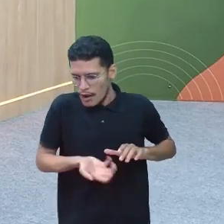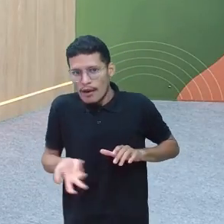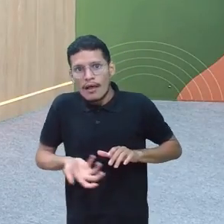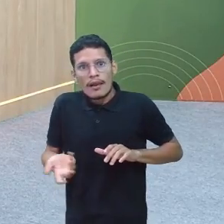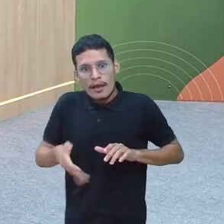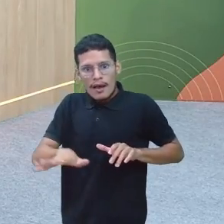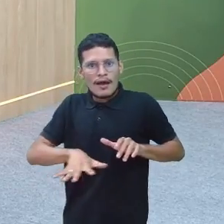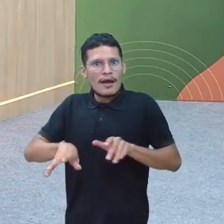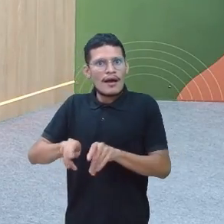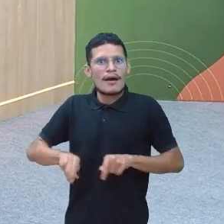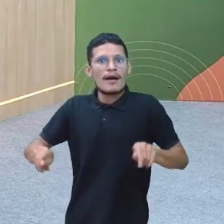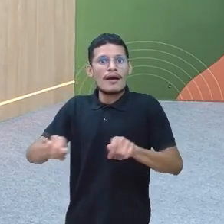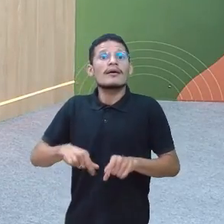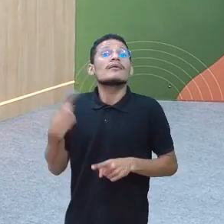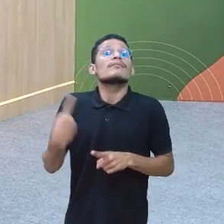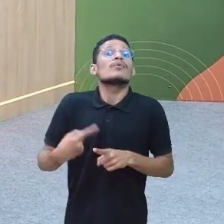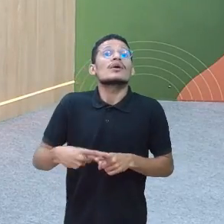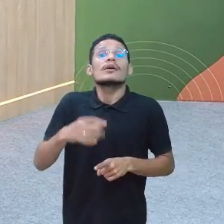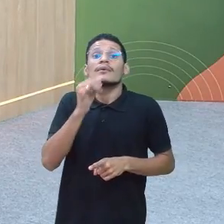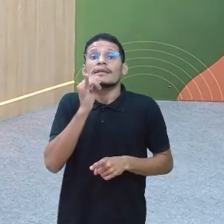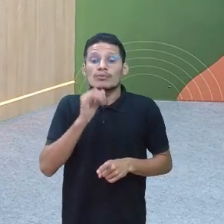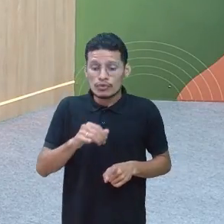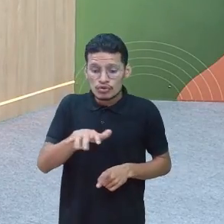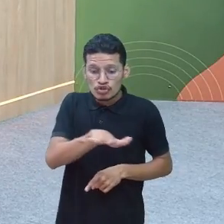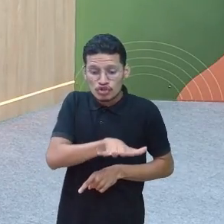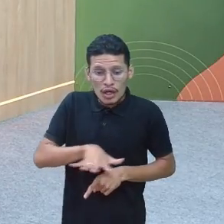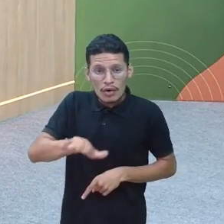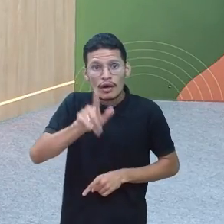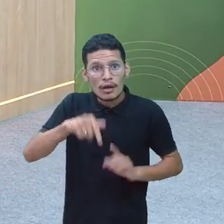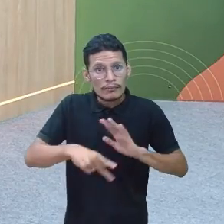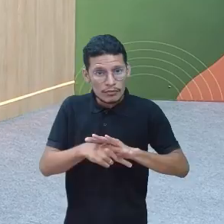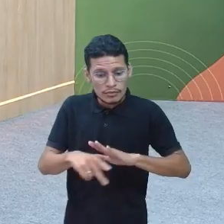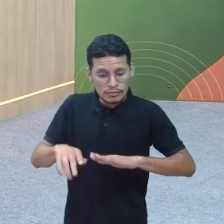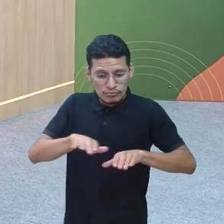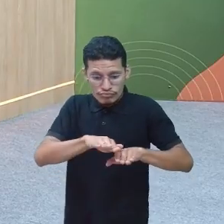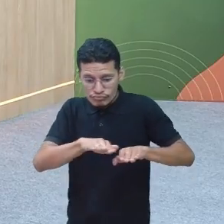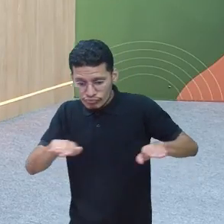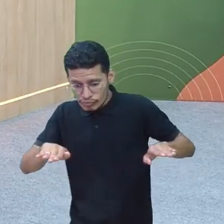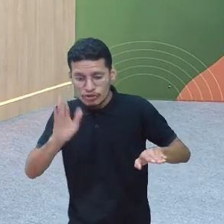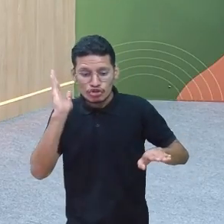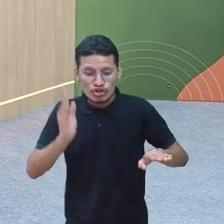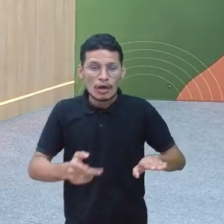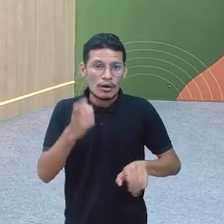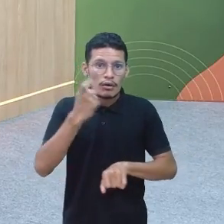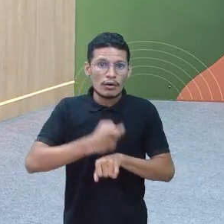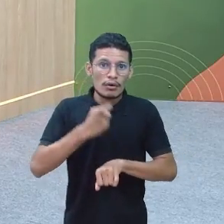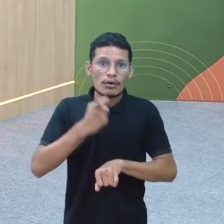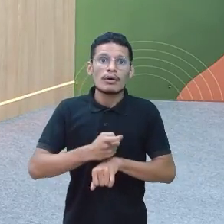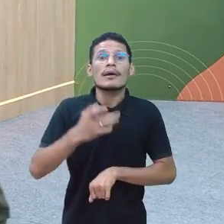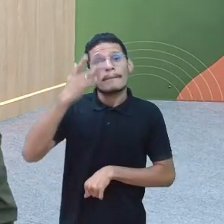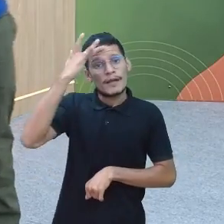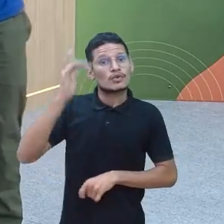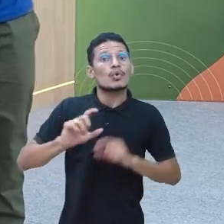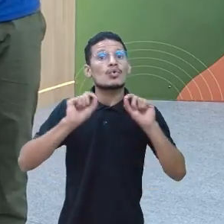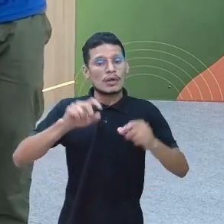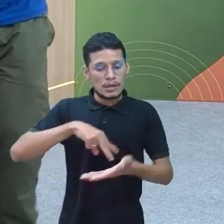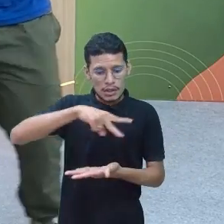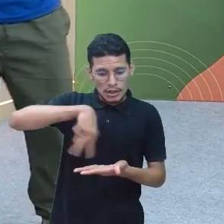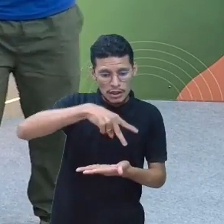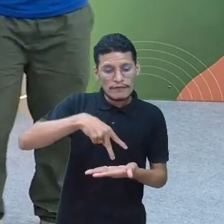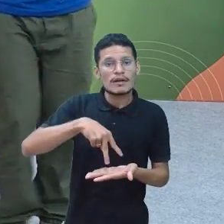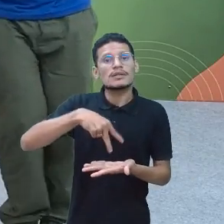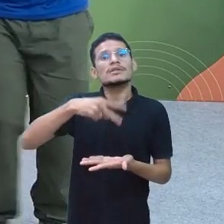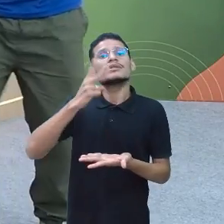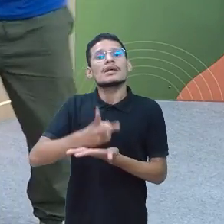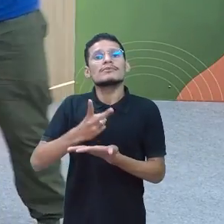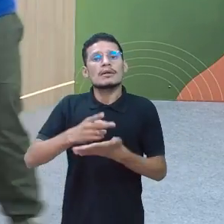aí, porque o chão era de piso batido, né? Então, as pessoas dançavam rastando o pé,